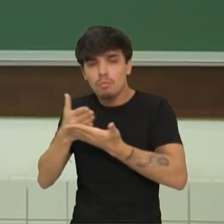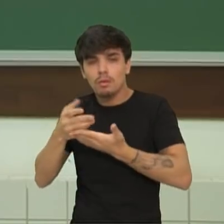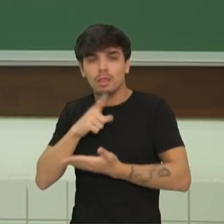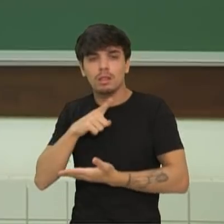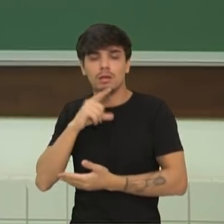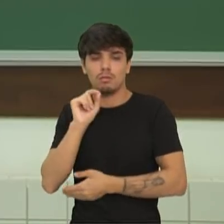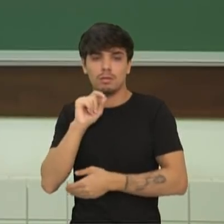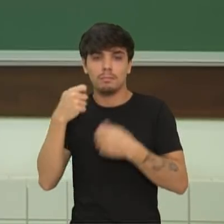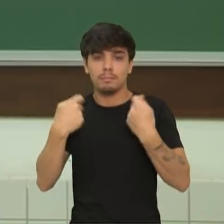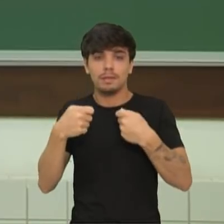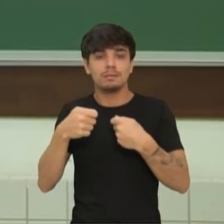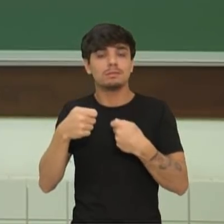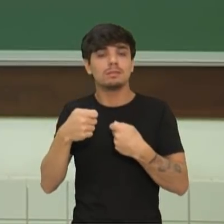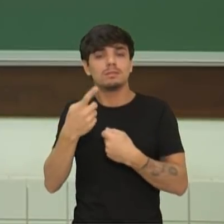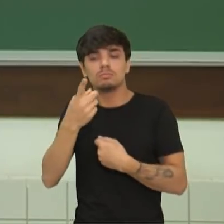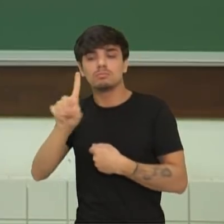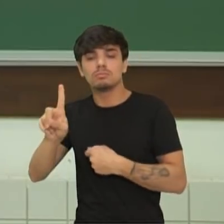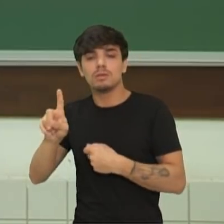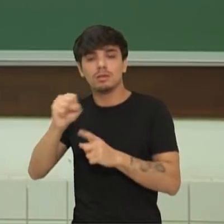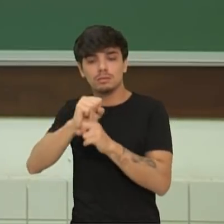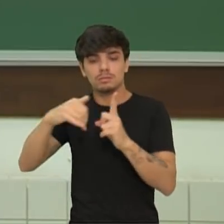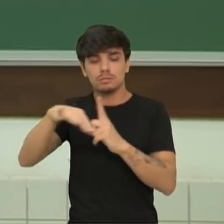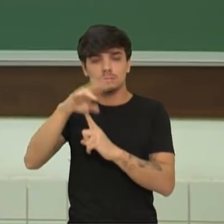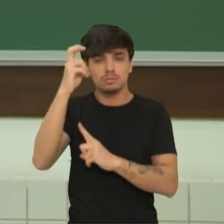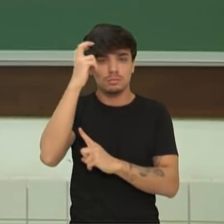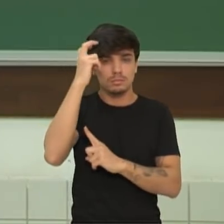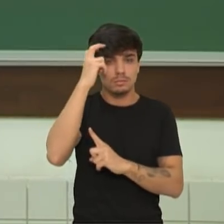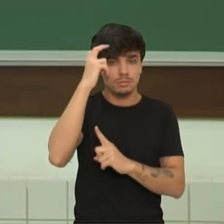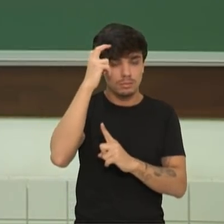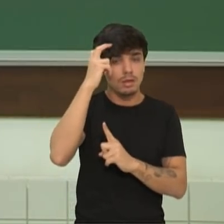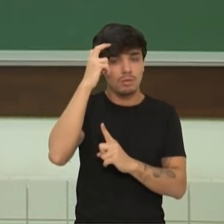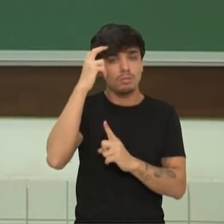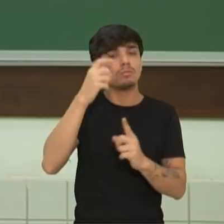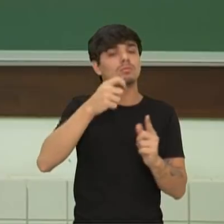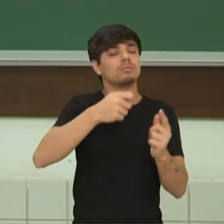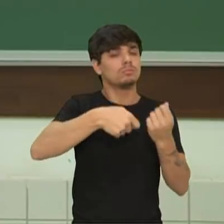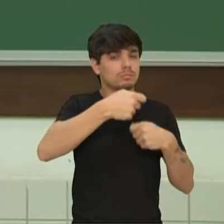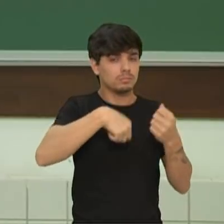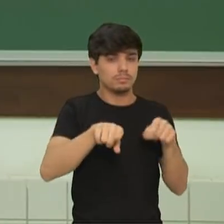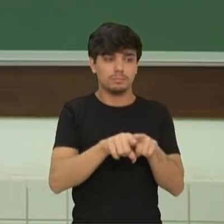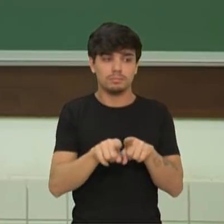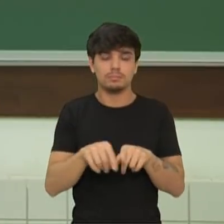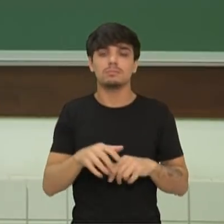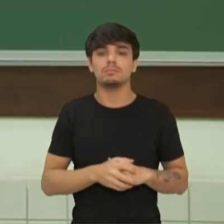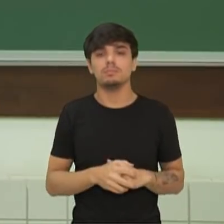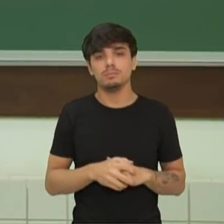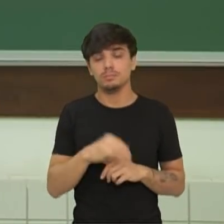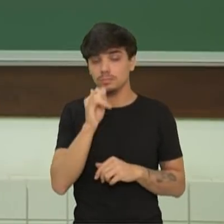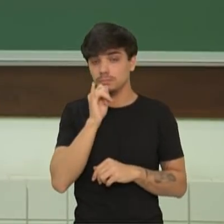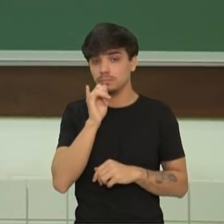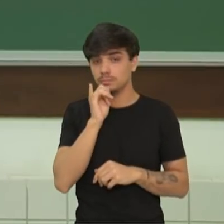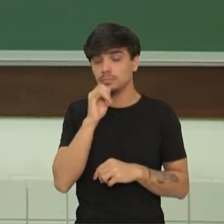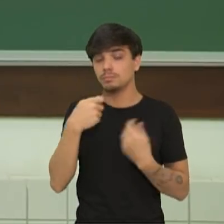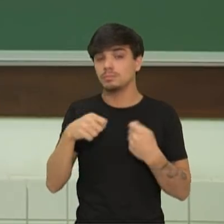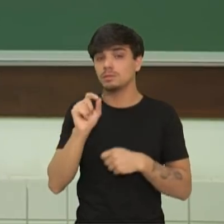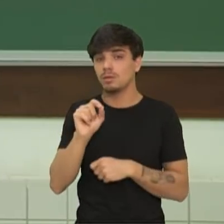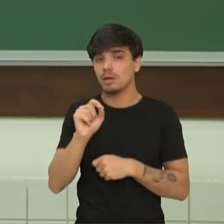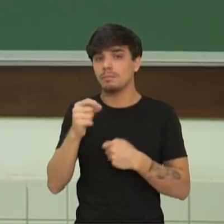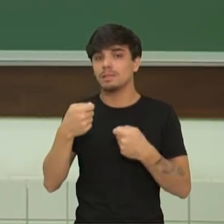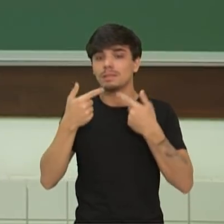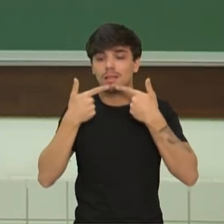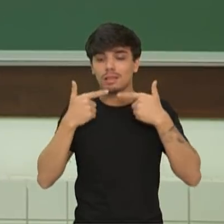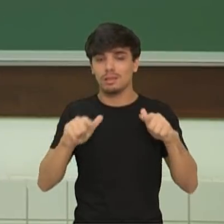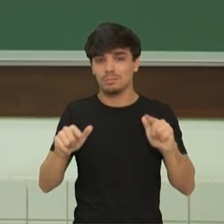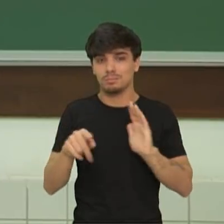uma unidade, tanto social, cultural ou econômica. Por exemplo, nós temos que ter um idioma